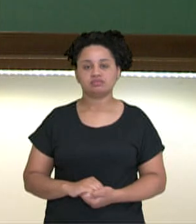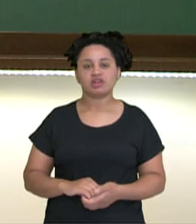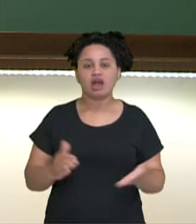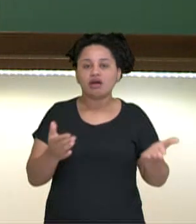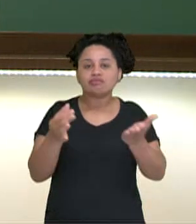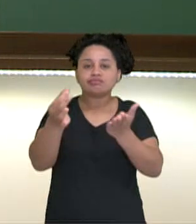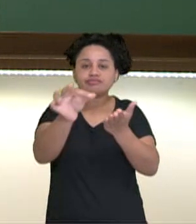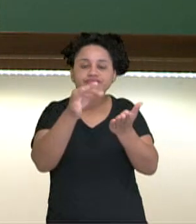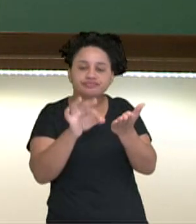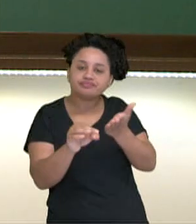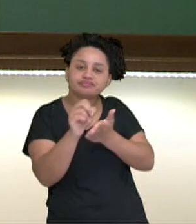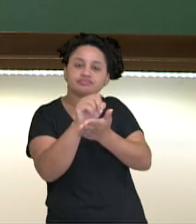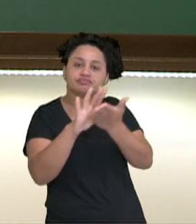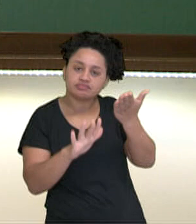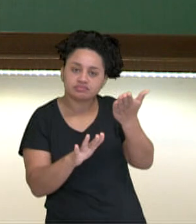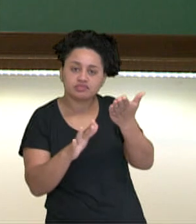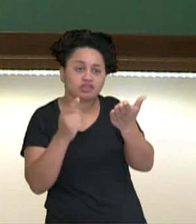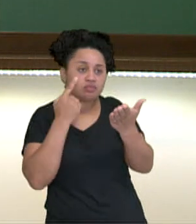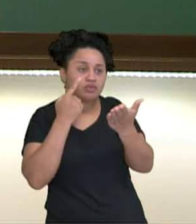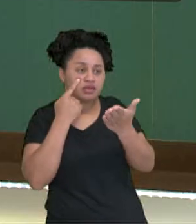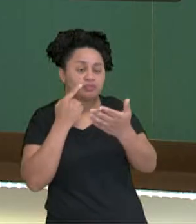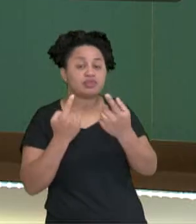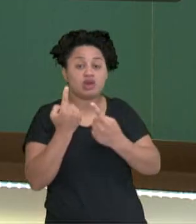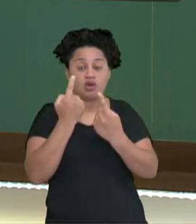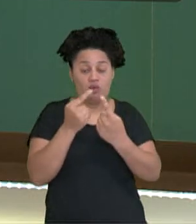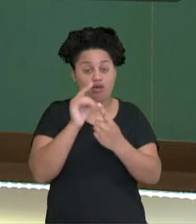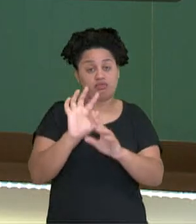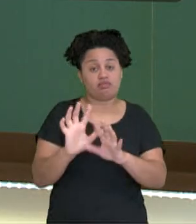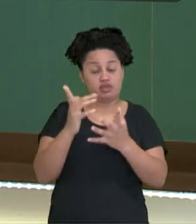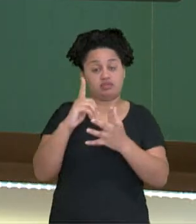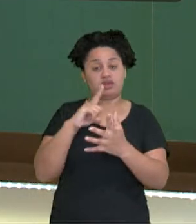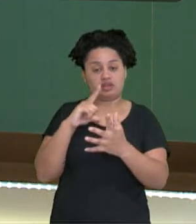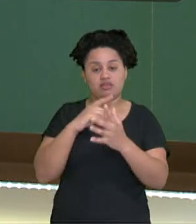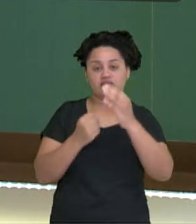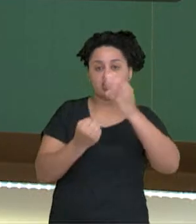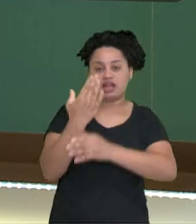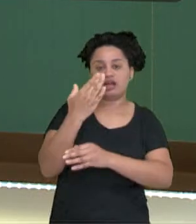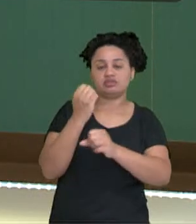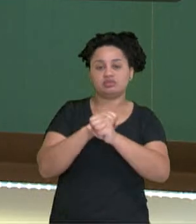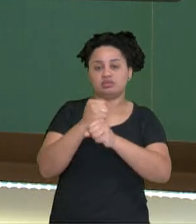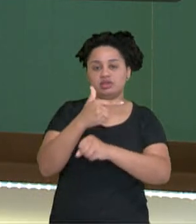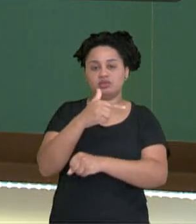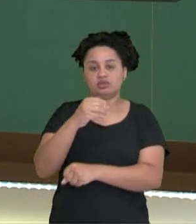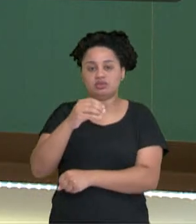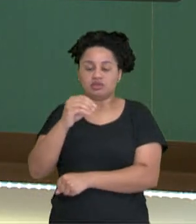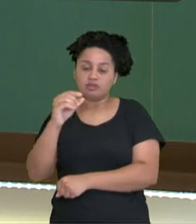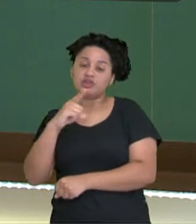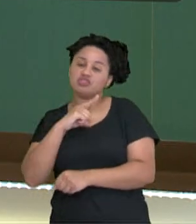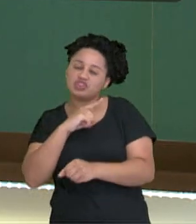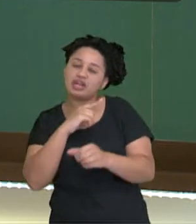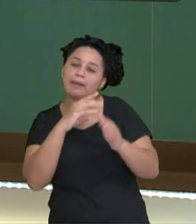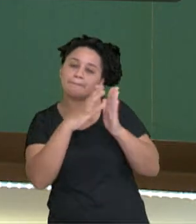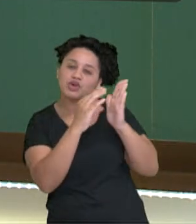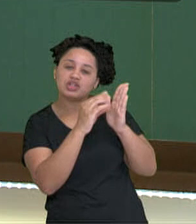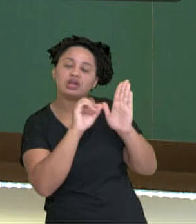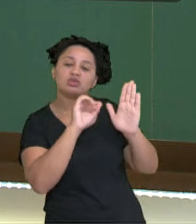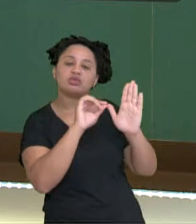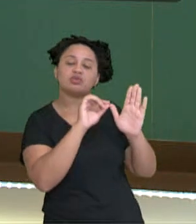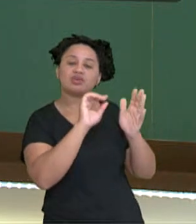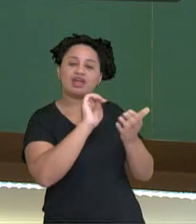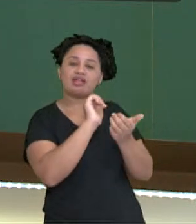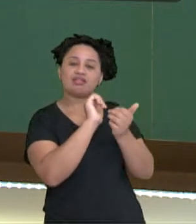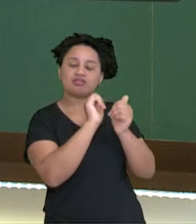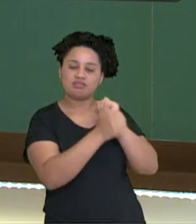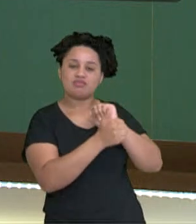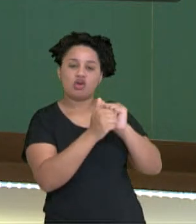Corrigindo então o nosso exercício? Que evento criado na década de 2000 seguia aquele modelo dos Jogos Olímpicos e acontecia